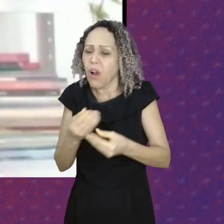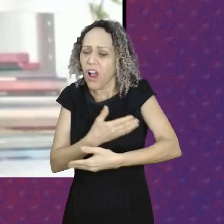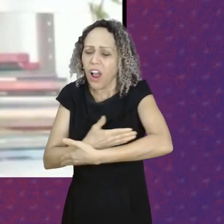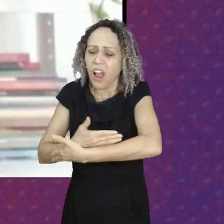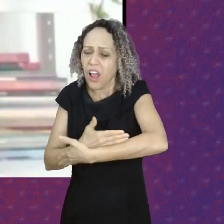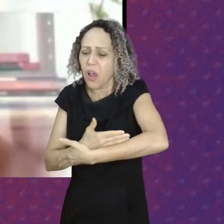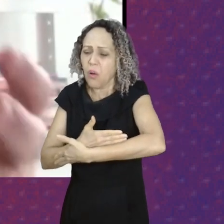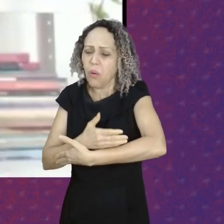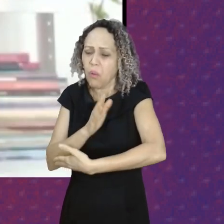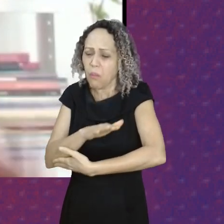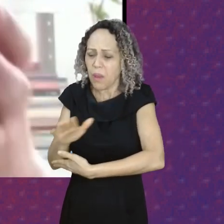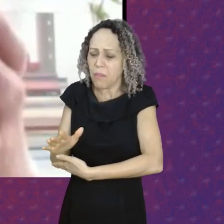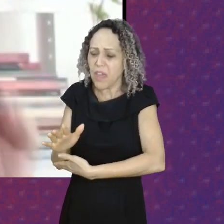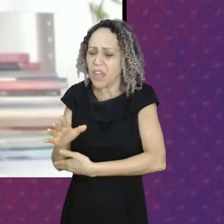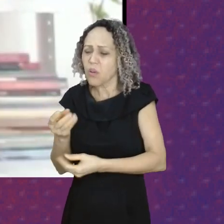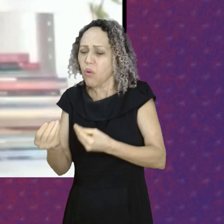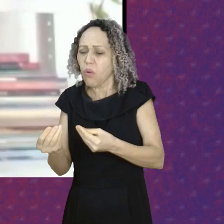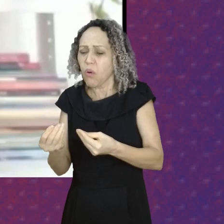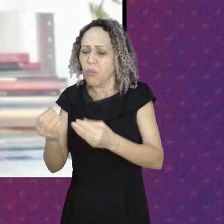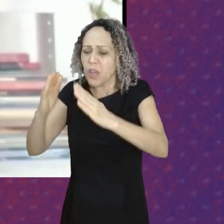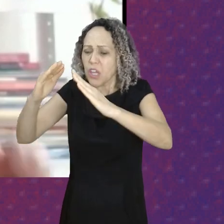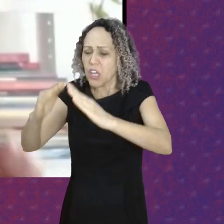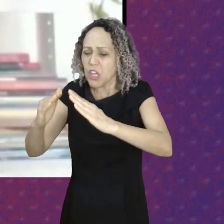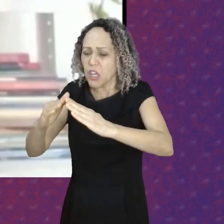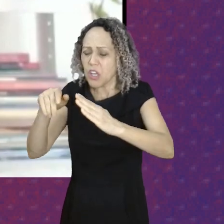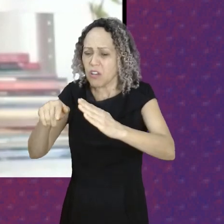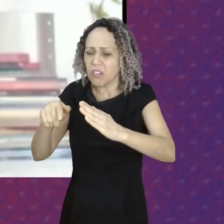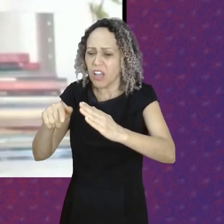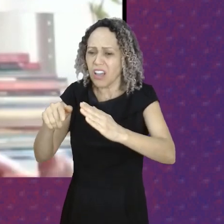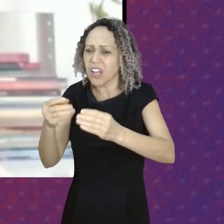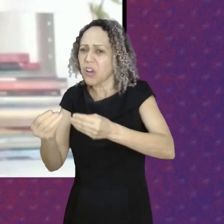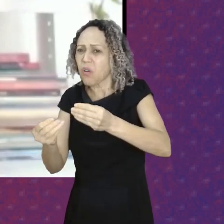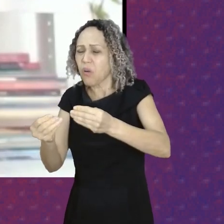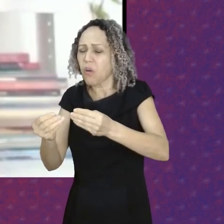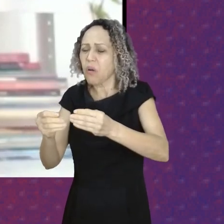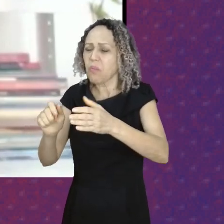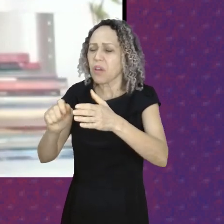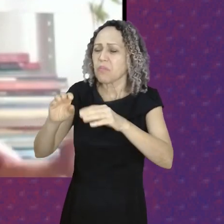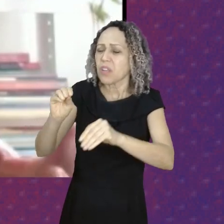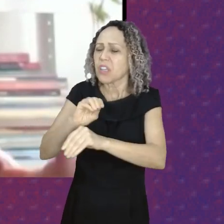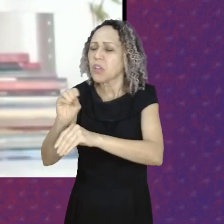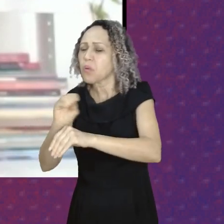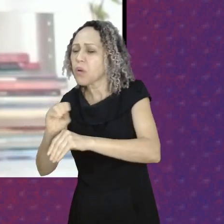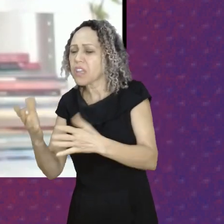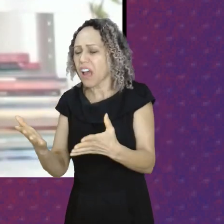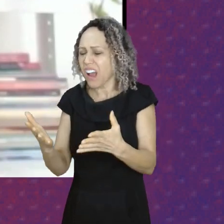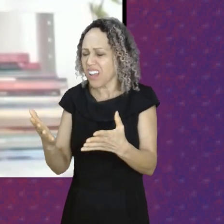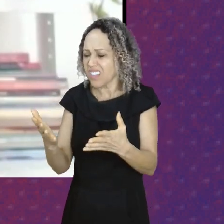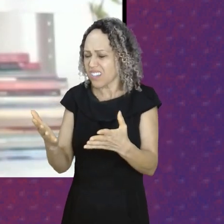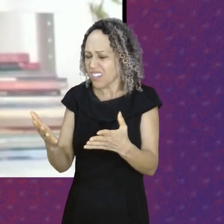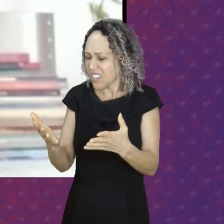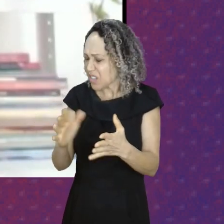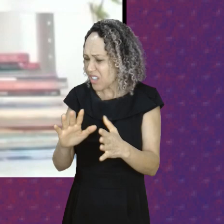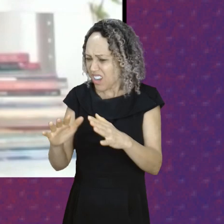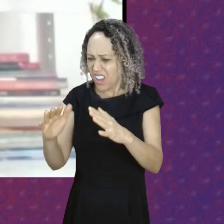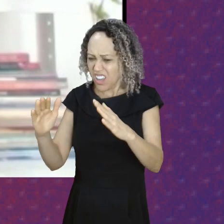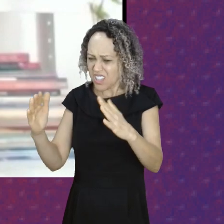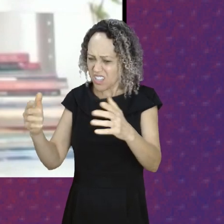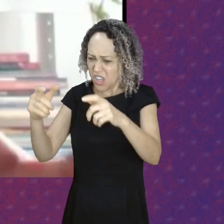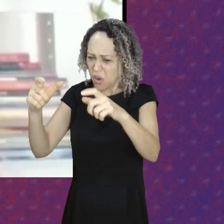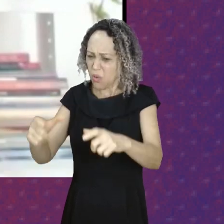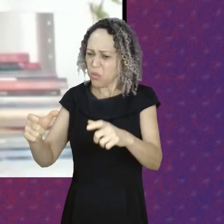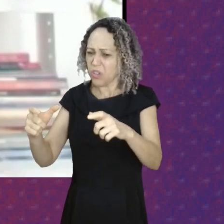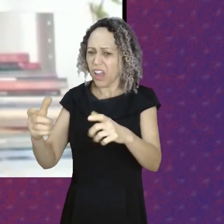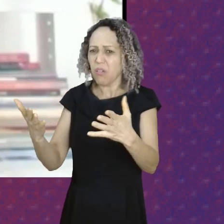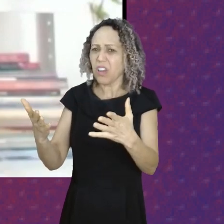esses espaços são espaços privados, domésticos, familiares, que não permitem controle social.